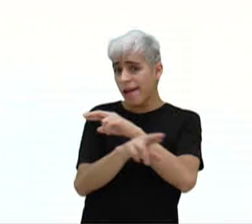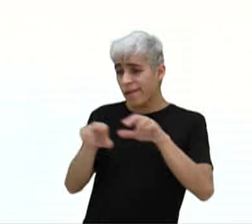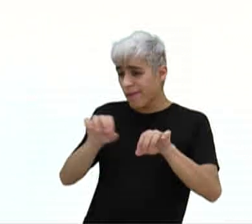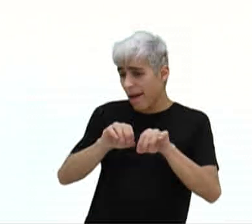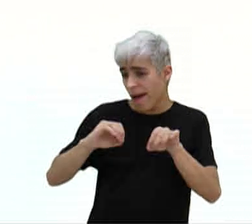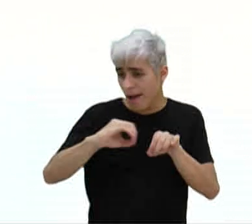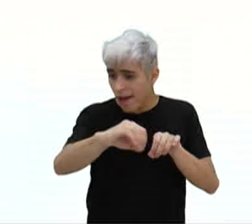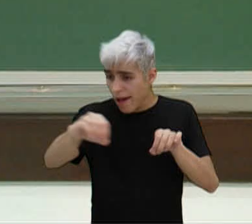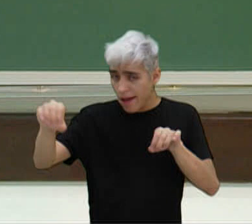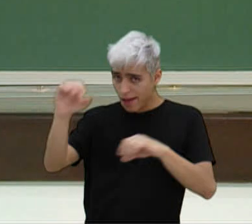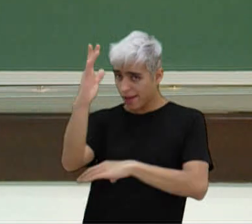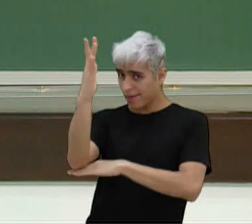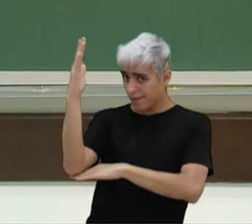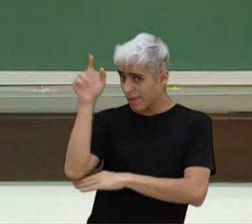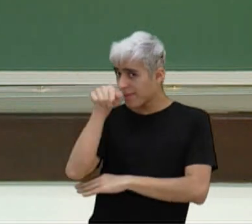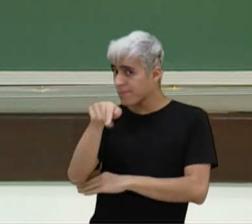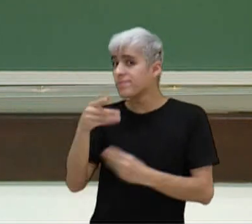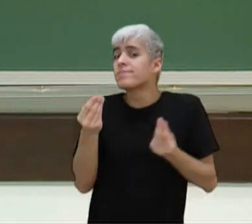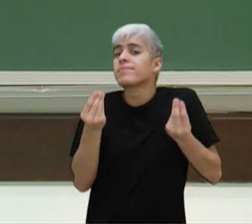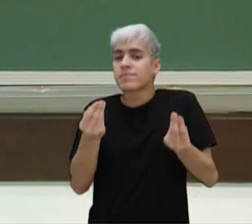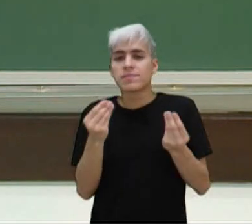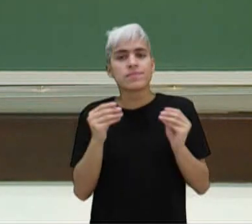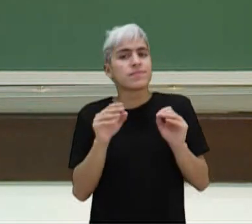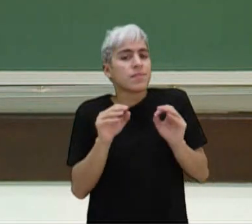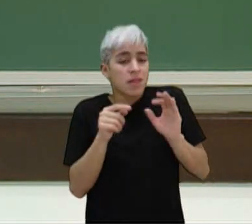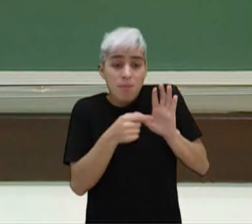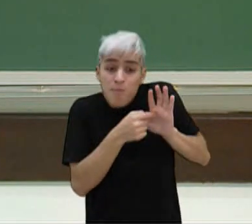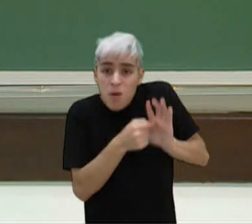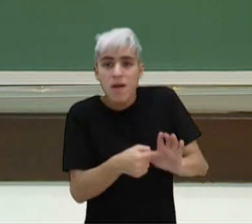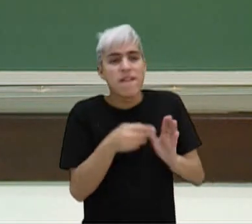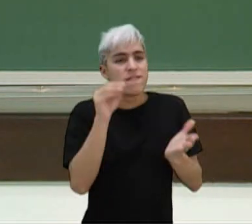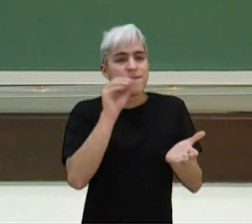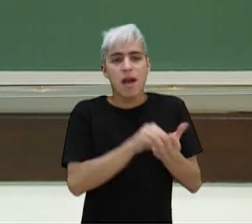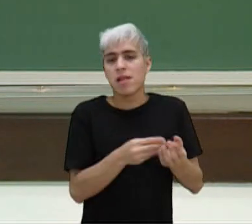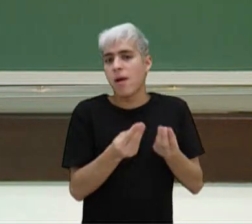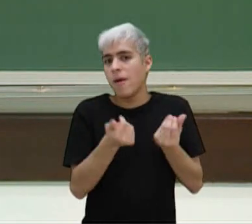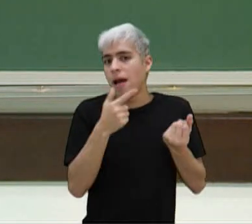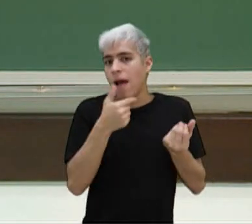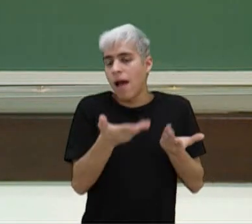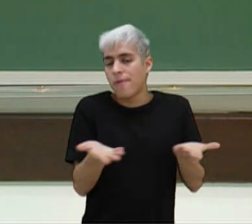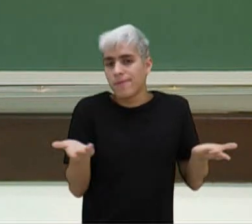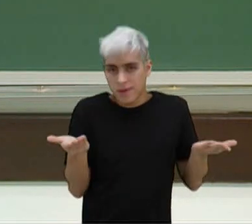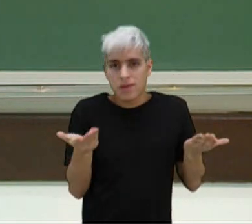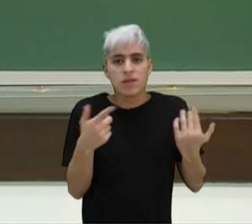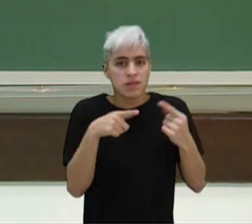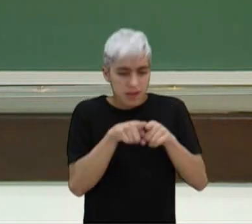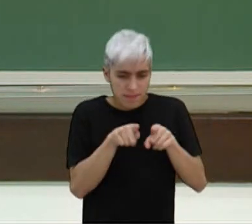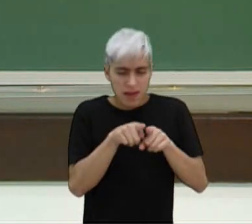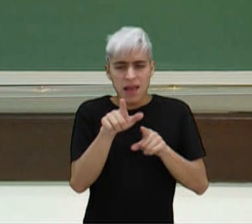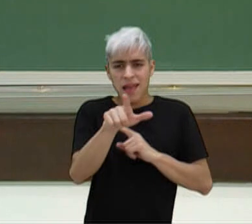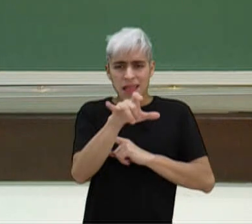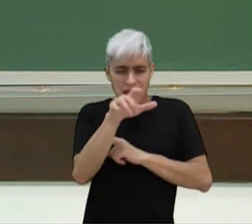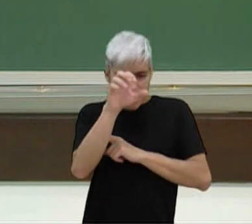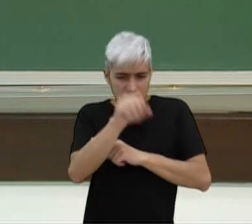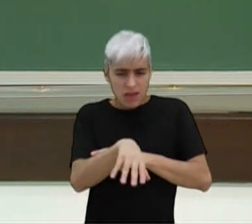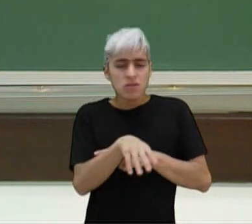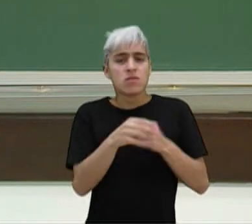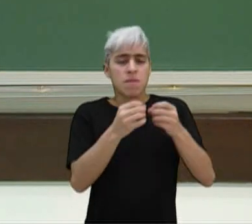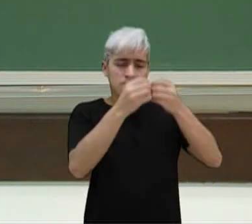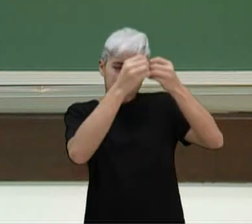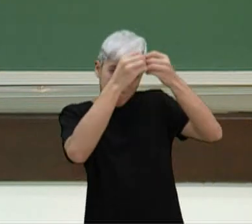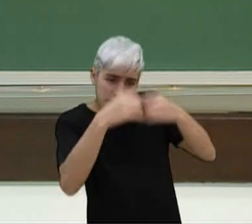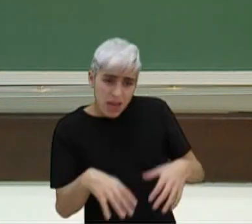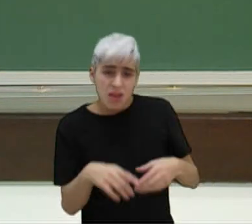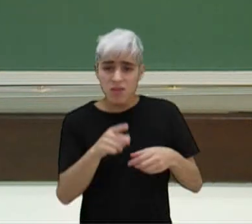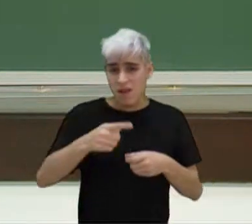saneamento ambiental? Ela representa justamente a questão da falta da qualidade de água, né? A questão do lixo impactando ali